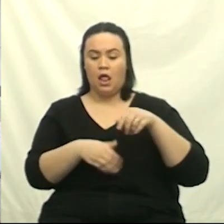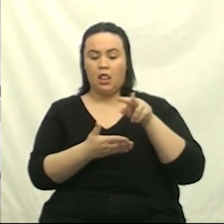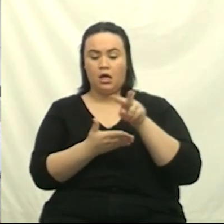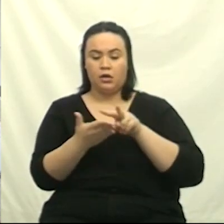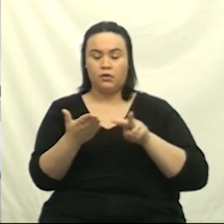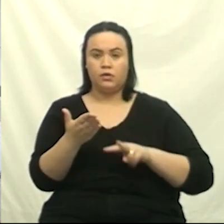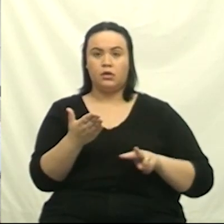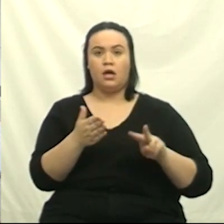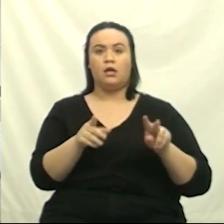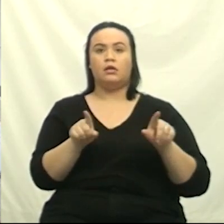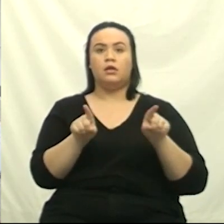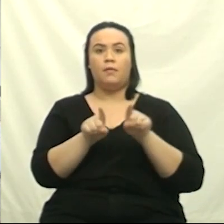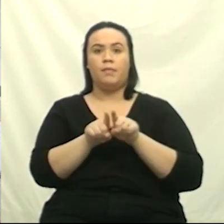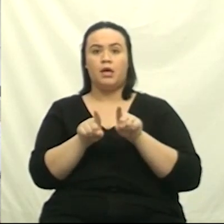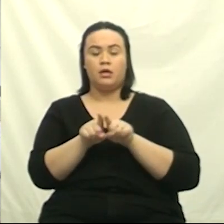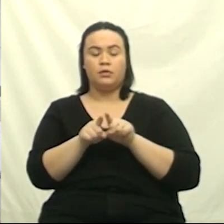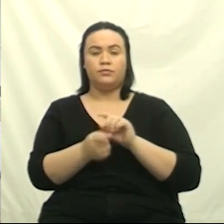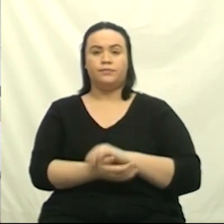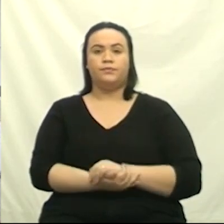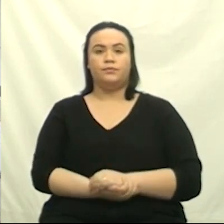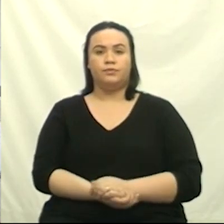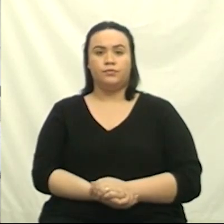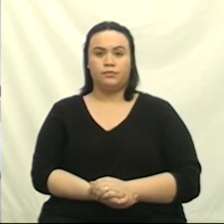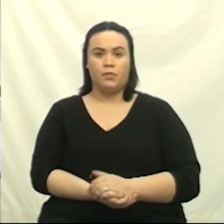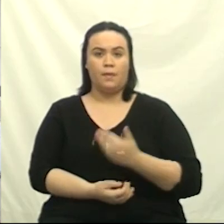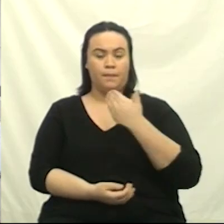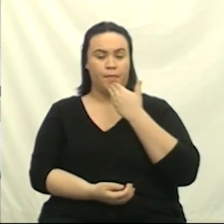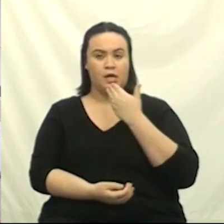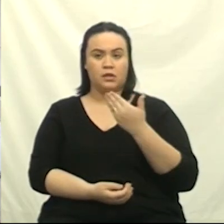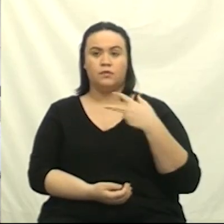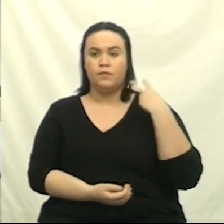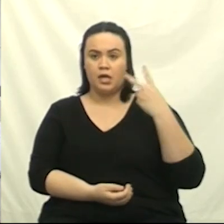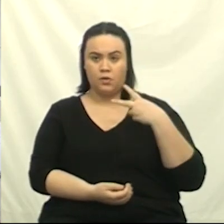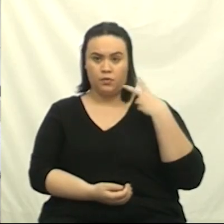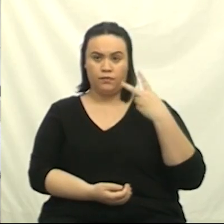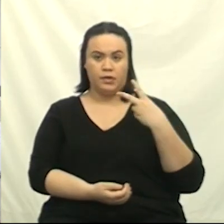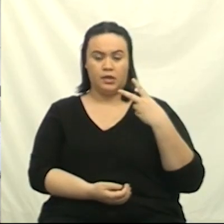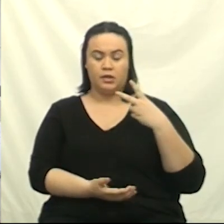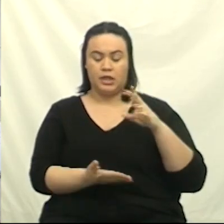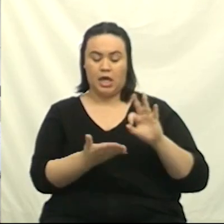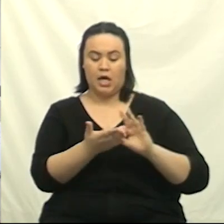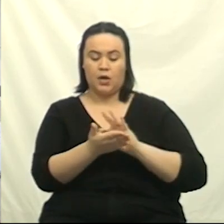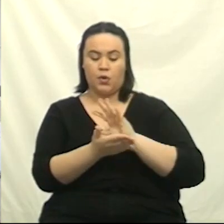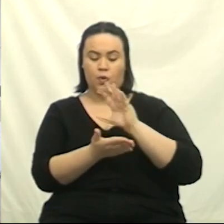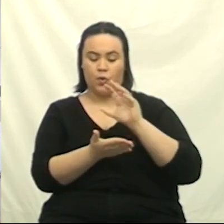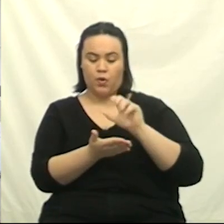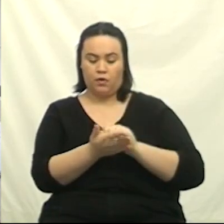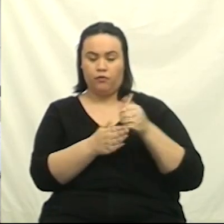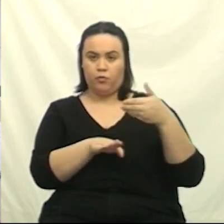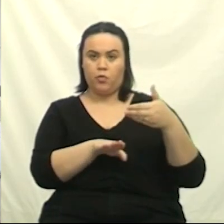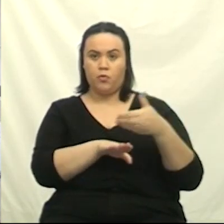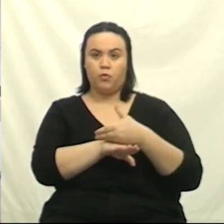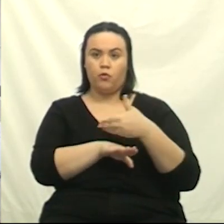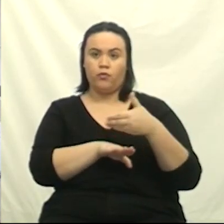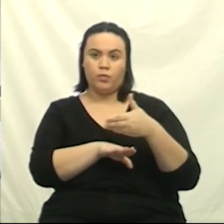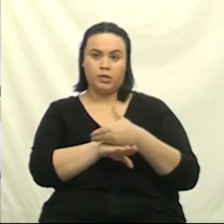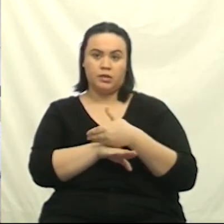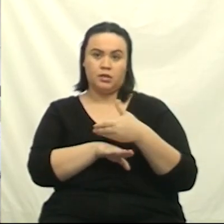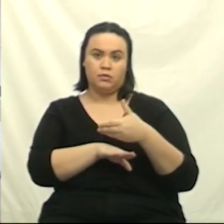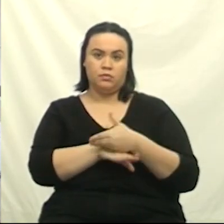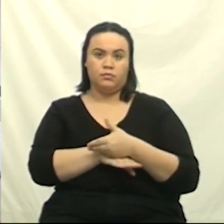expediente passamos para a ordem do dia solicito aos senhores vereadores e vereadoras que façam a